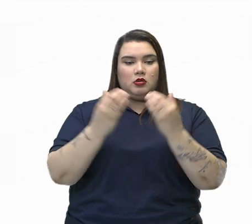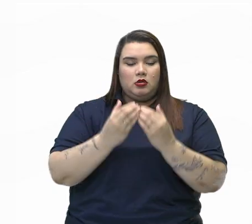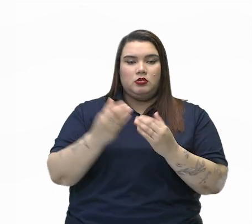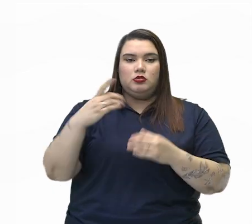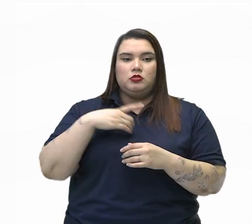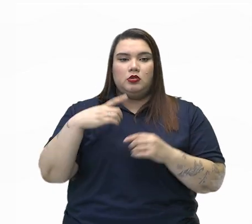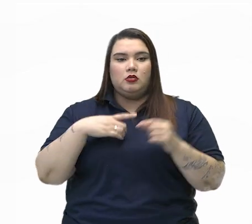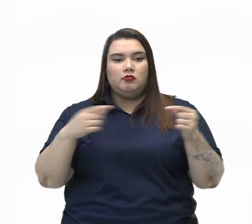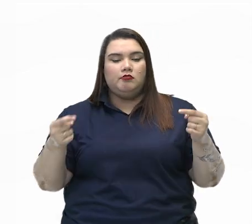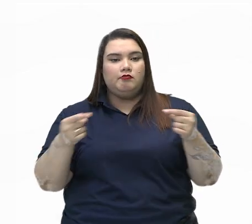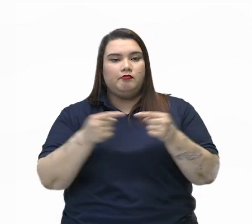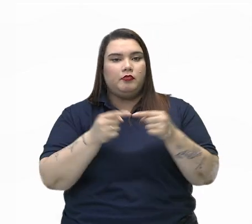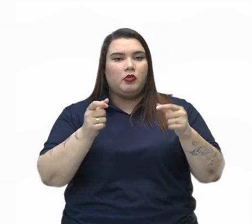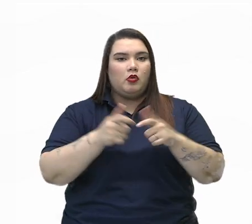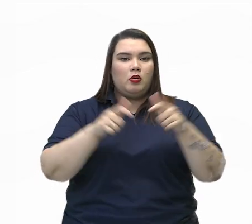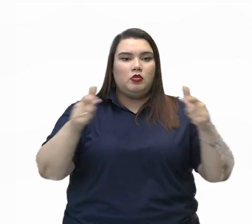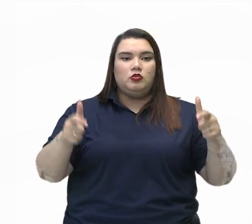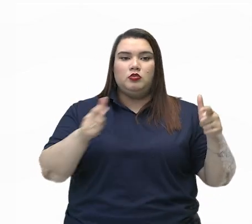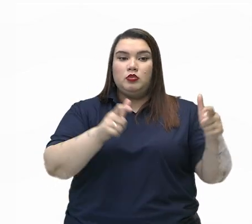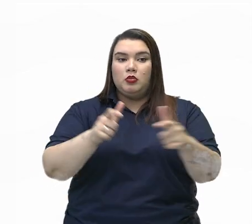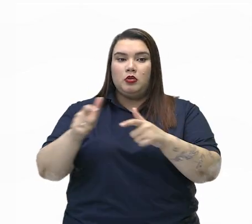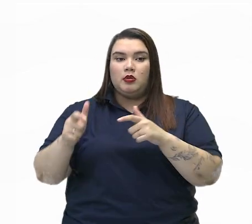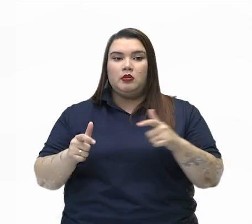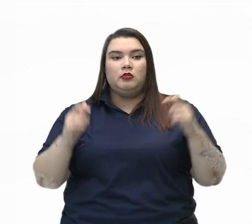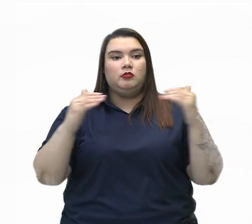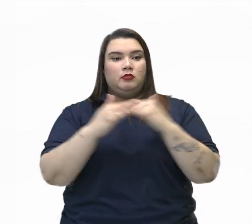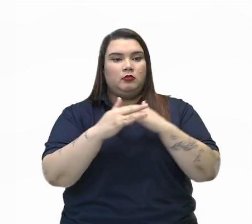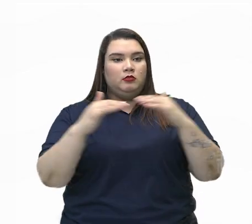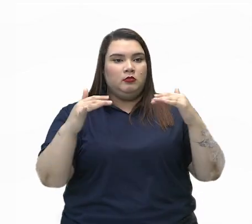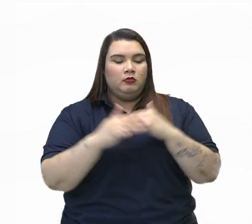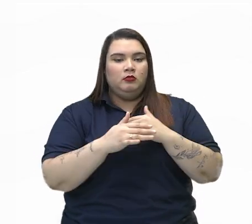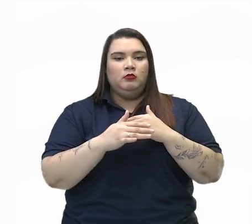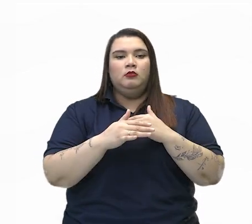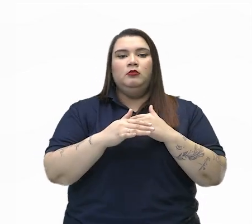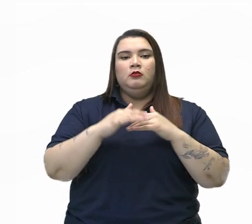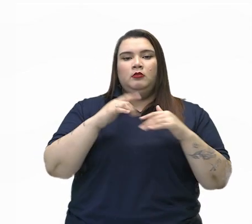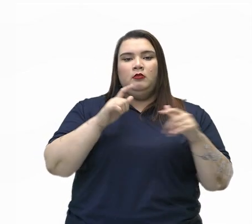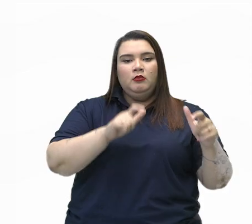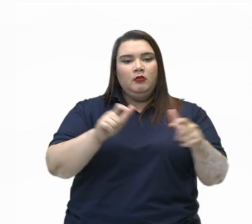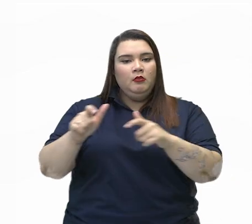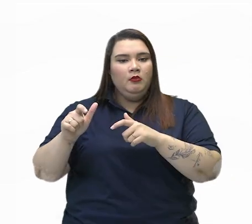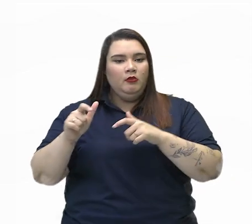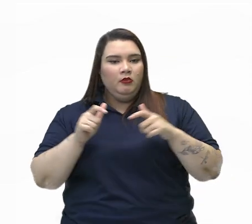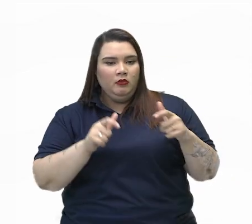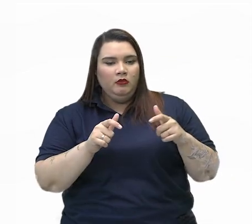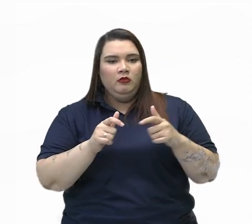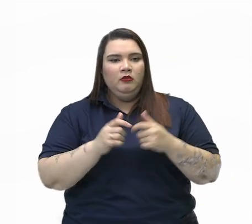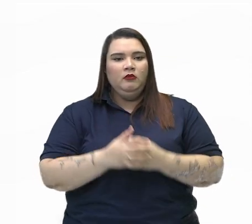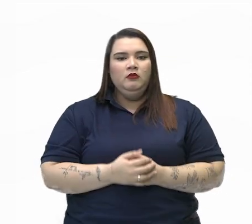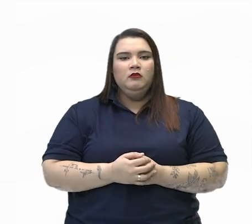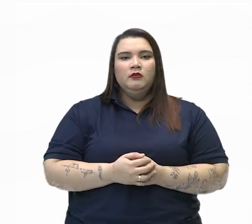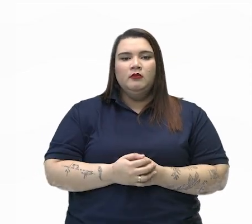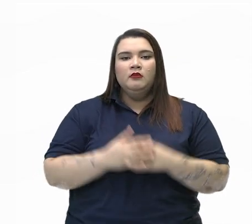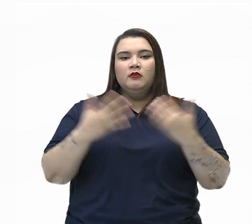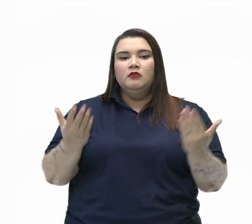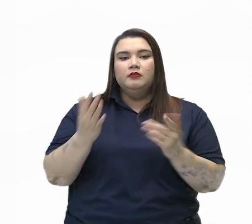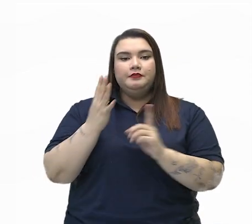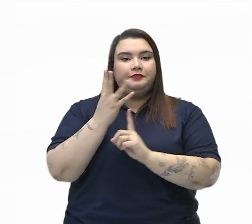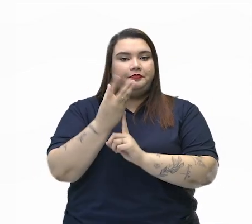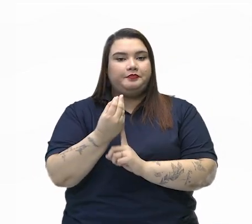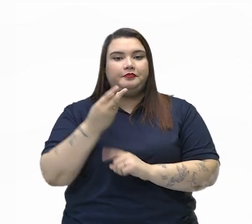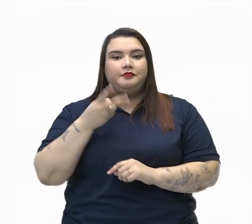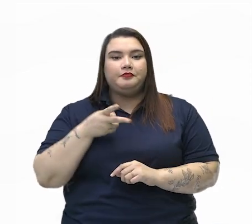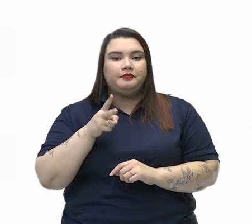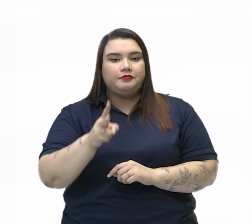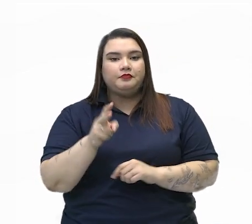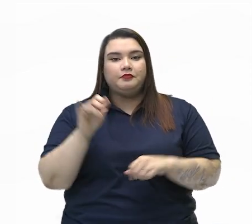ou seja, ela está nos grandes centros urbanos, através dos muros, dos viadutos e dos prédios. Então, a